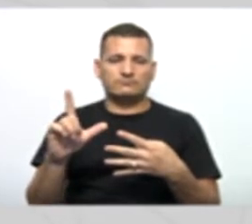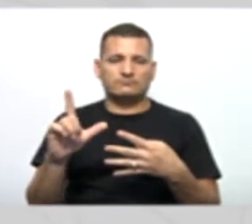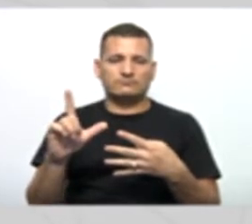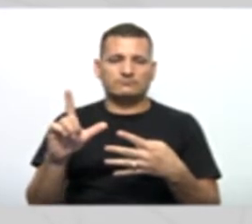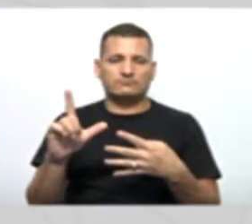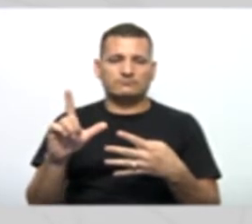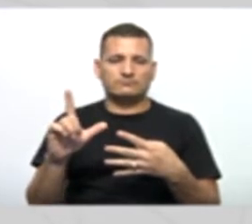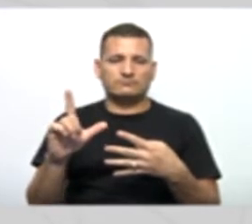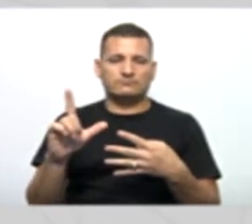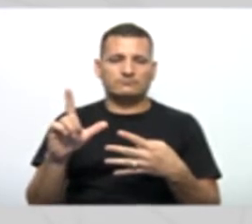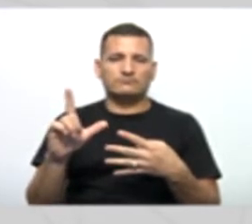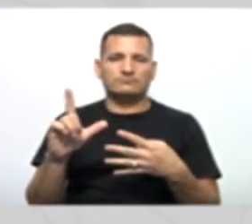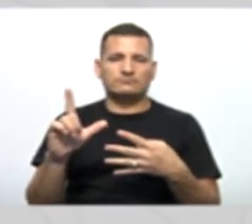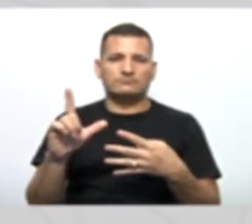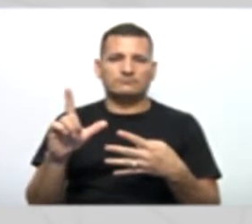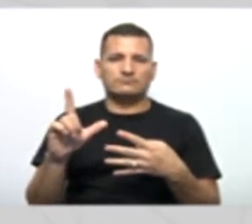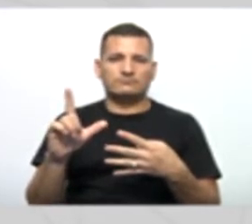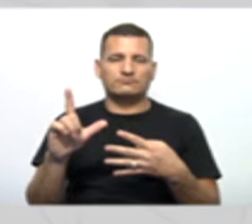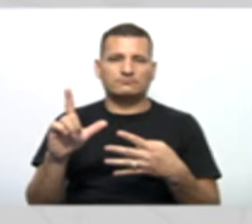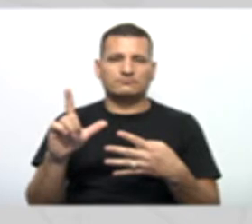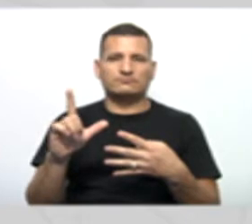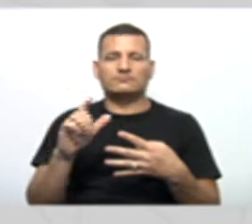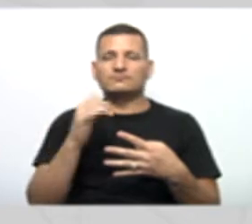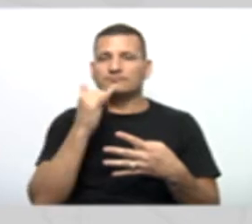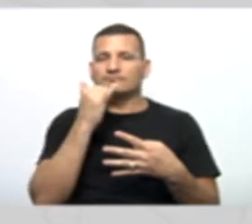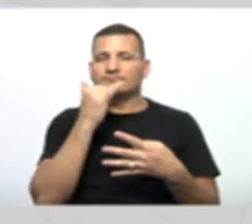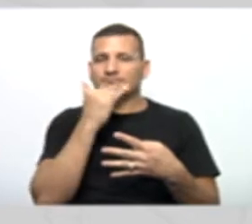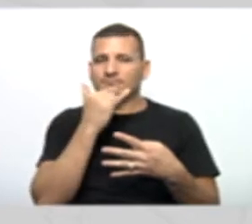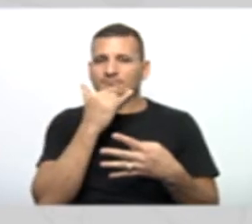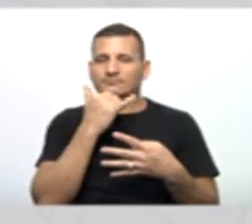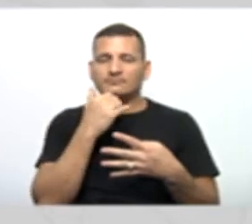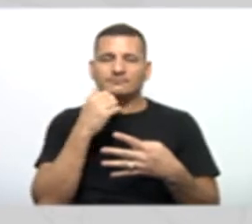Vou falar um inglês meio sem vergonha aqui, pessoal.